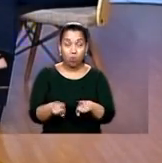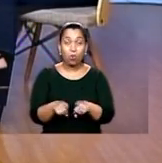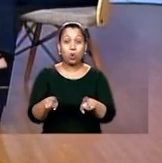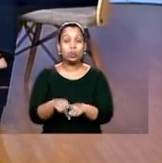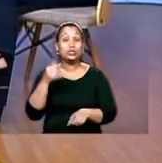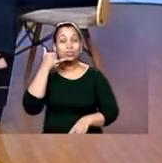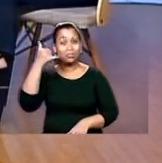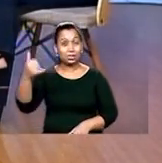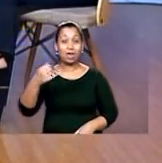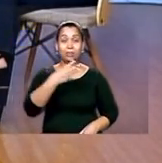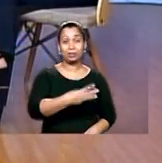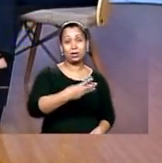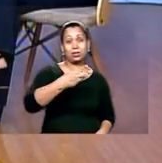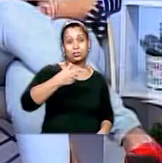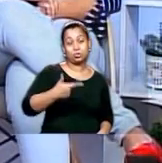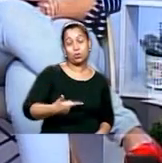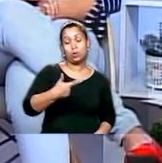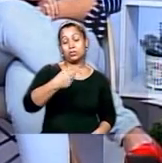pelo telefone